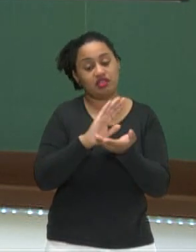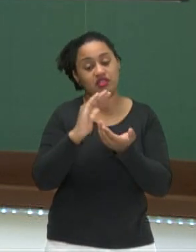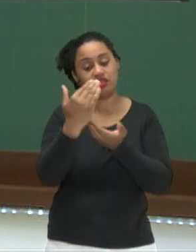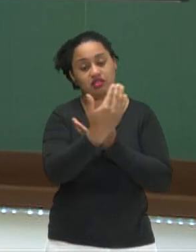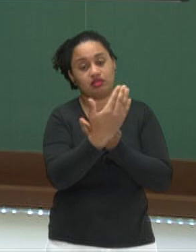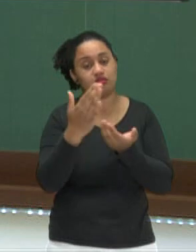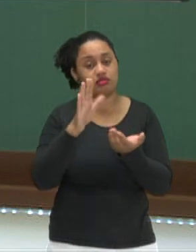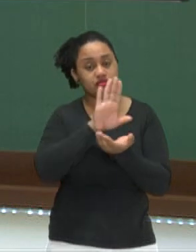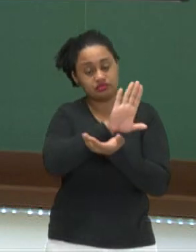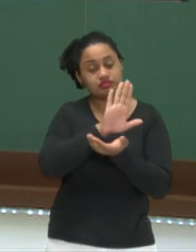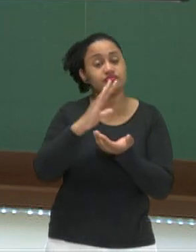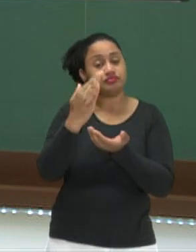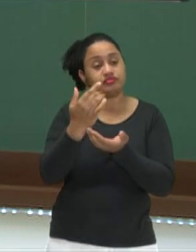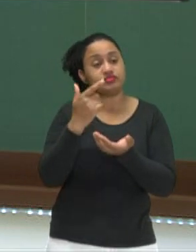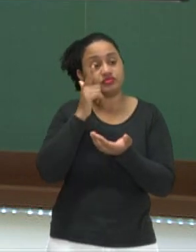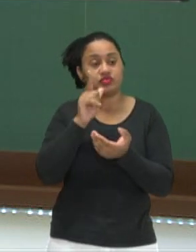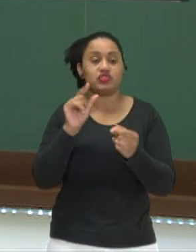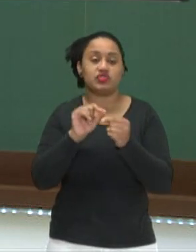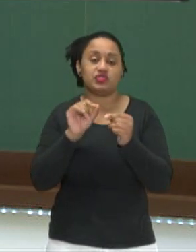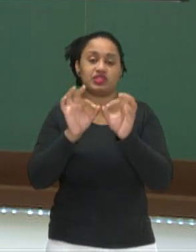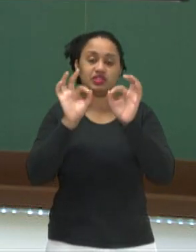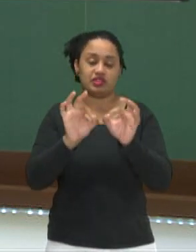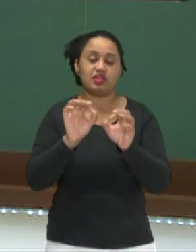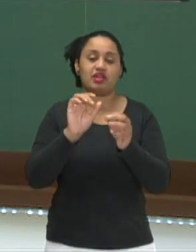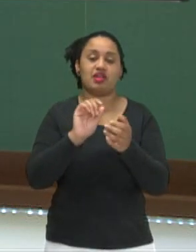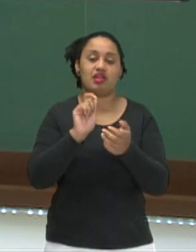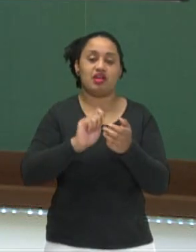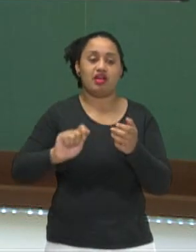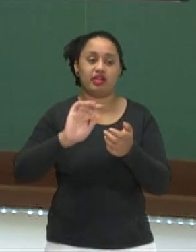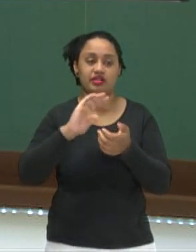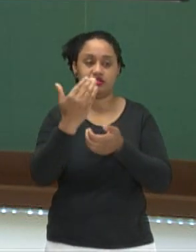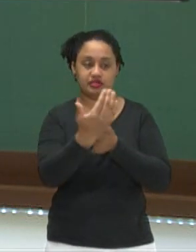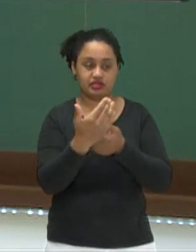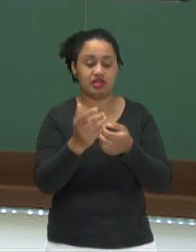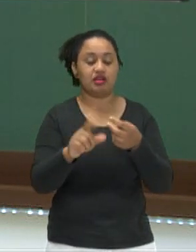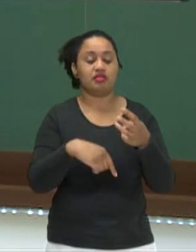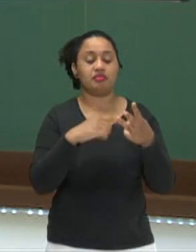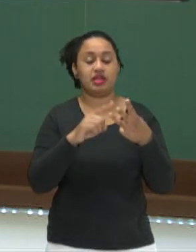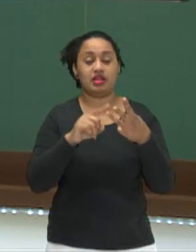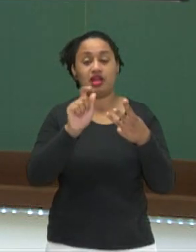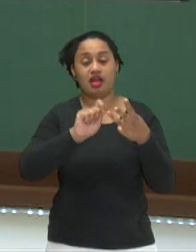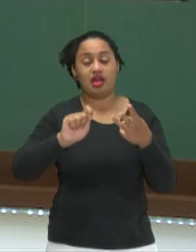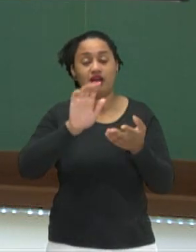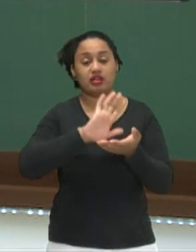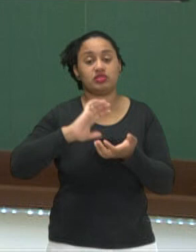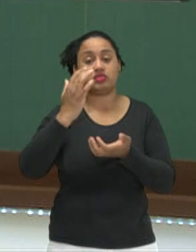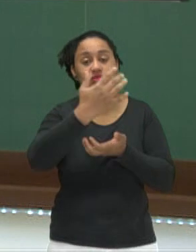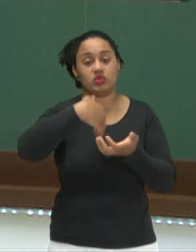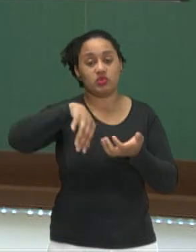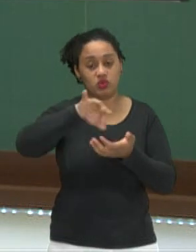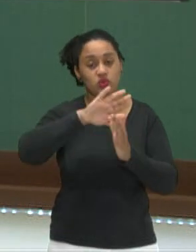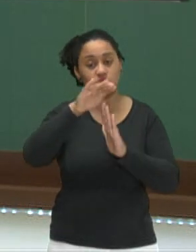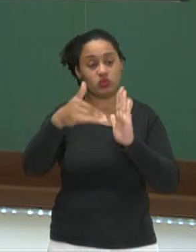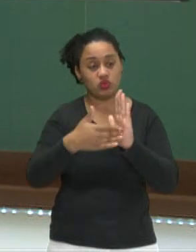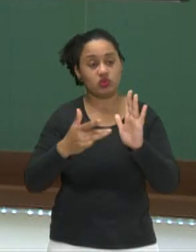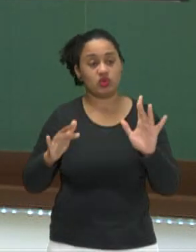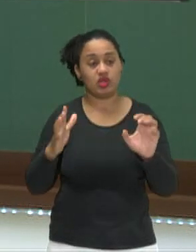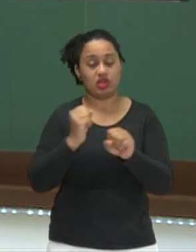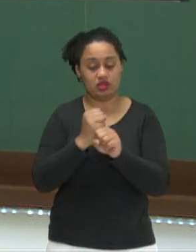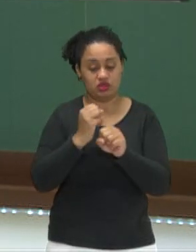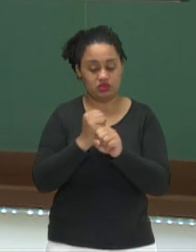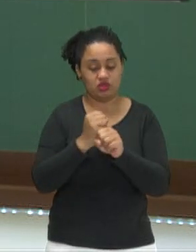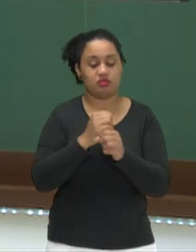do paralelogramo para fazer exatamente a nossa área total. Já a área total vai ser o quê? A